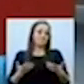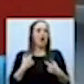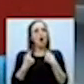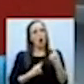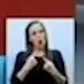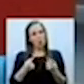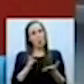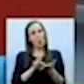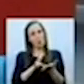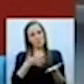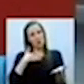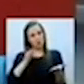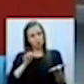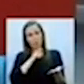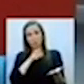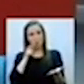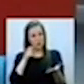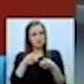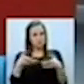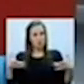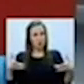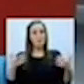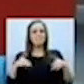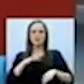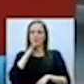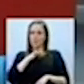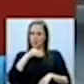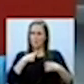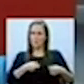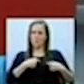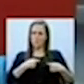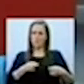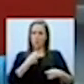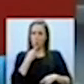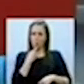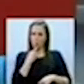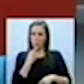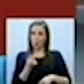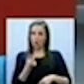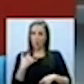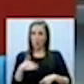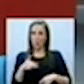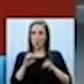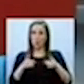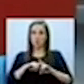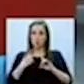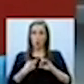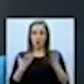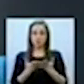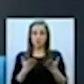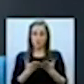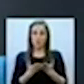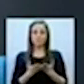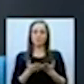oferta gratuita e até a promessa de alargar esta oferta, as famílias têm que despender sempre um dinheirão no arranque de cada ano letivo.